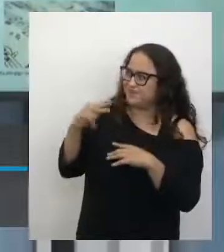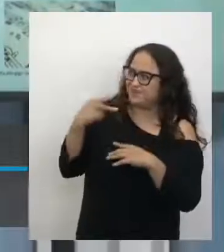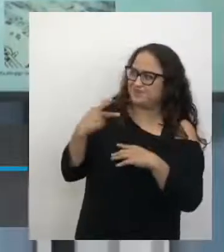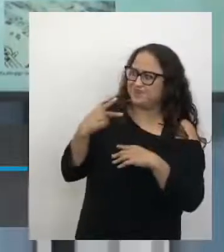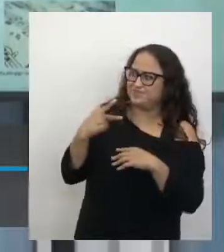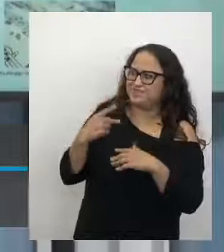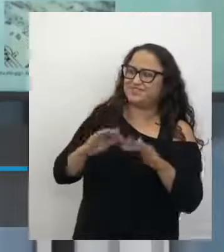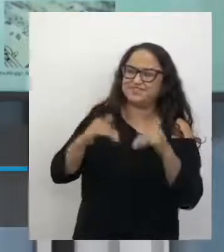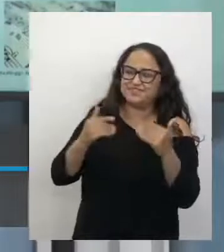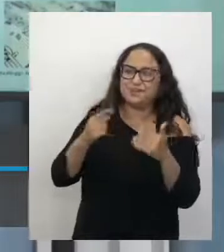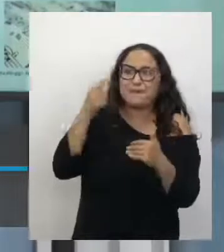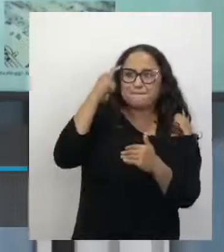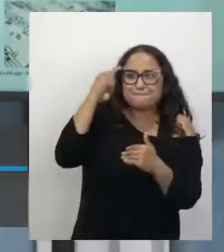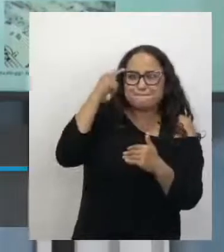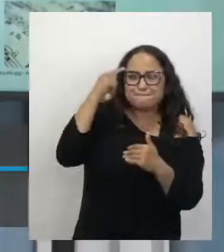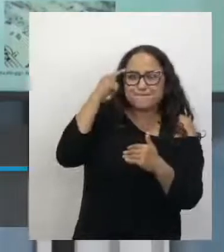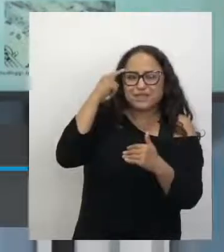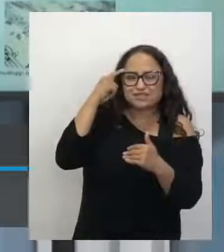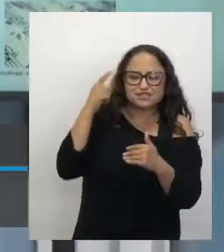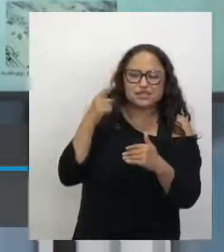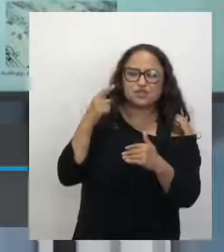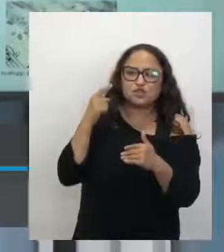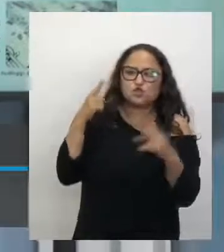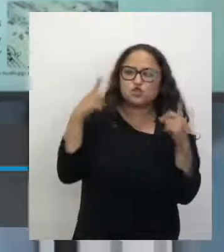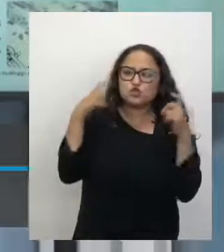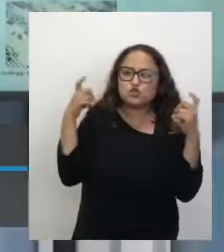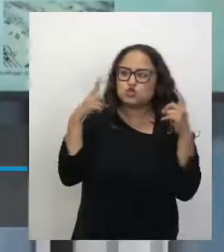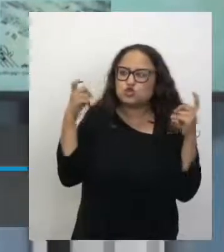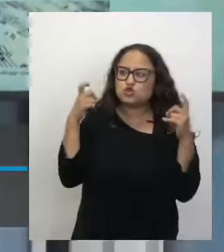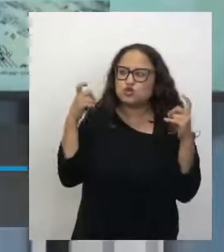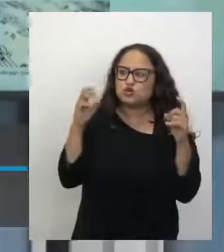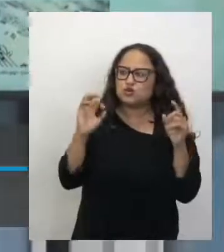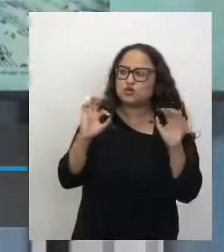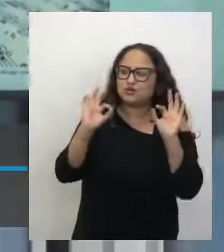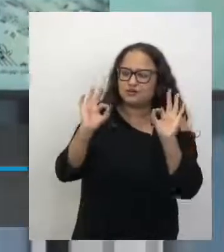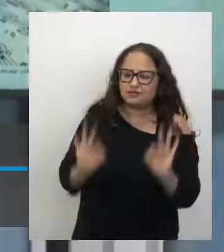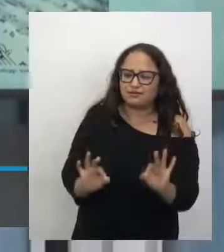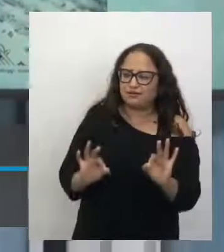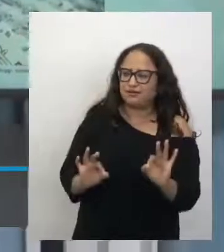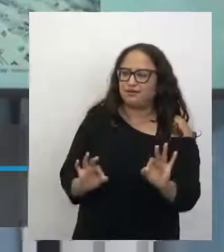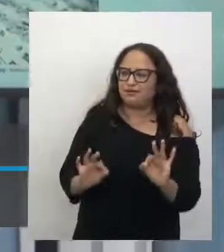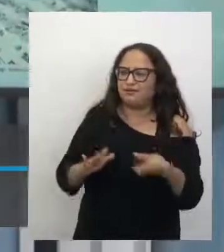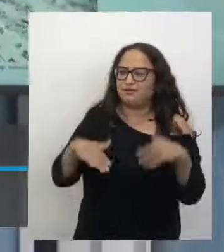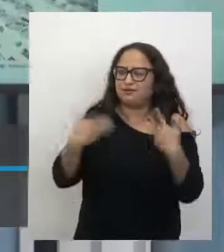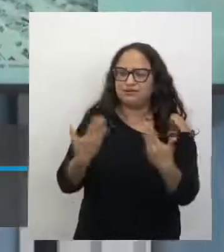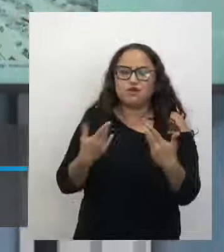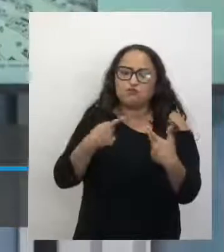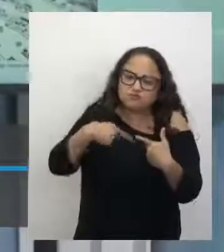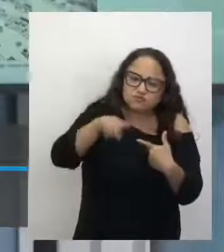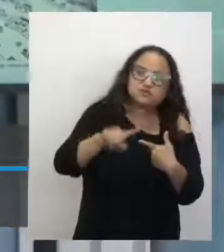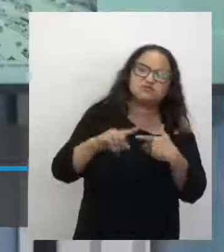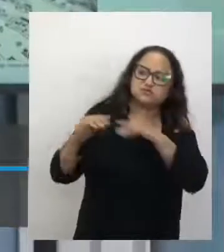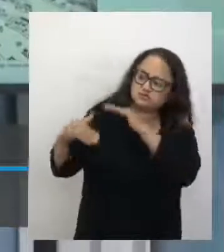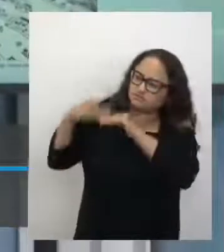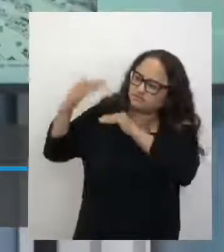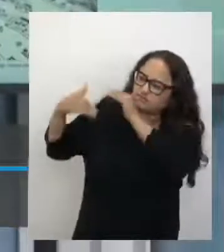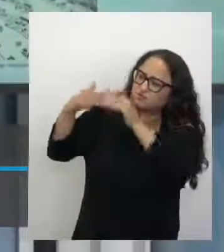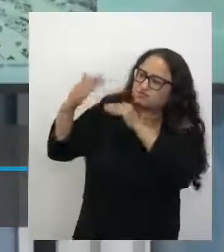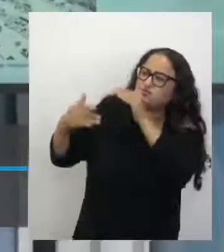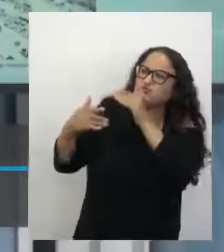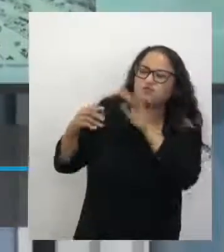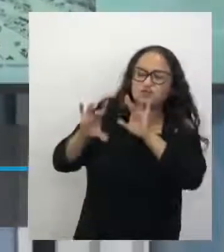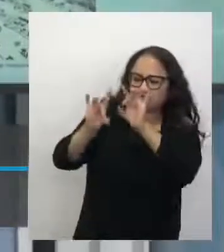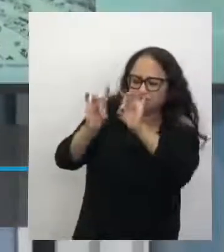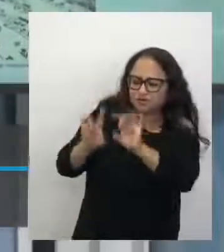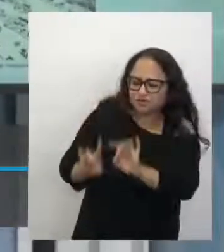de vocês, pensem numa caixinha acústica, que é exatamente o que ela é, né? E aí você vai, aos poucos, desenvolvendo técnicas para que